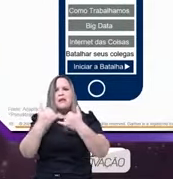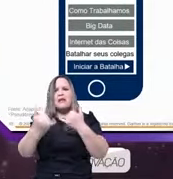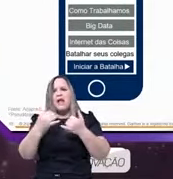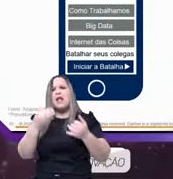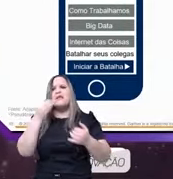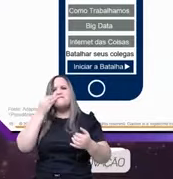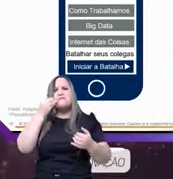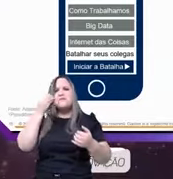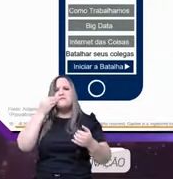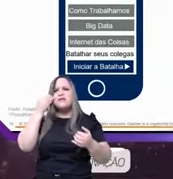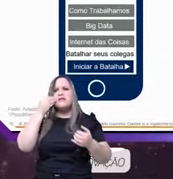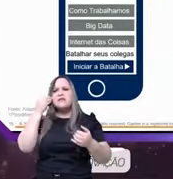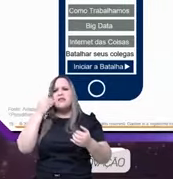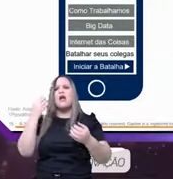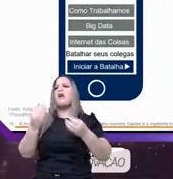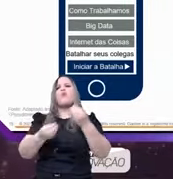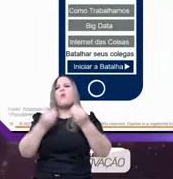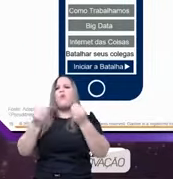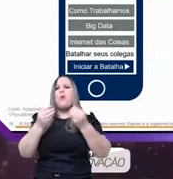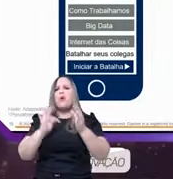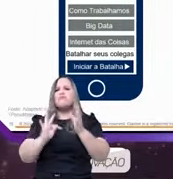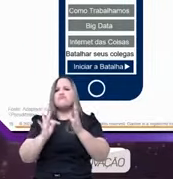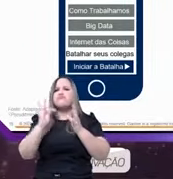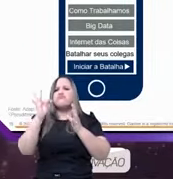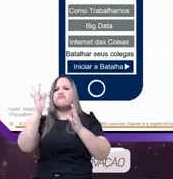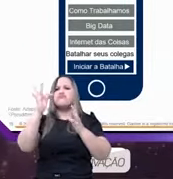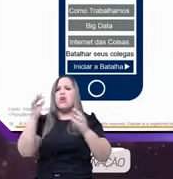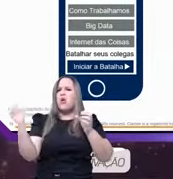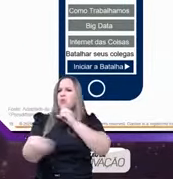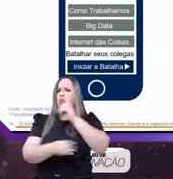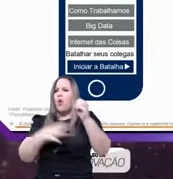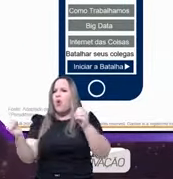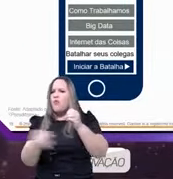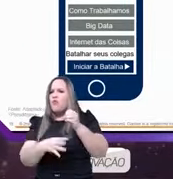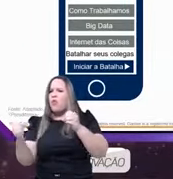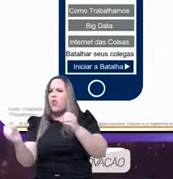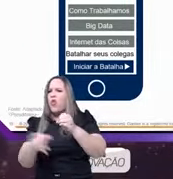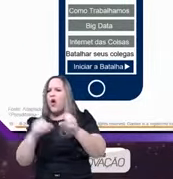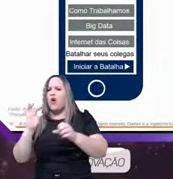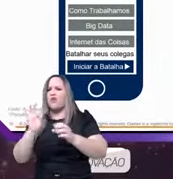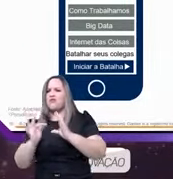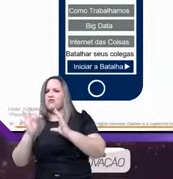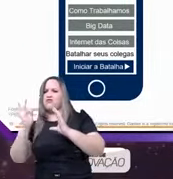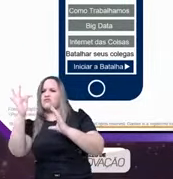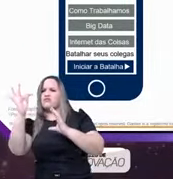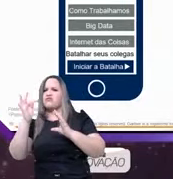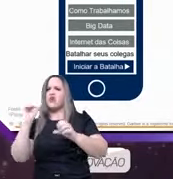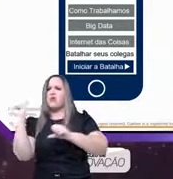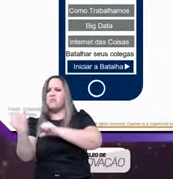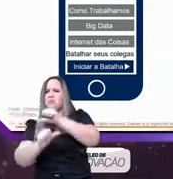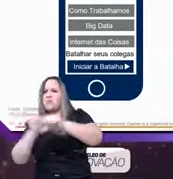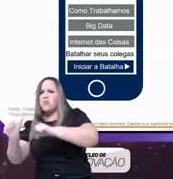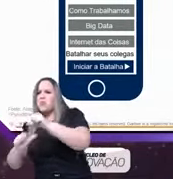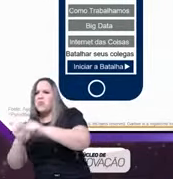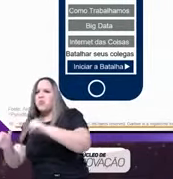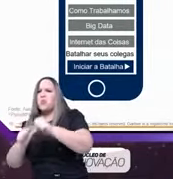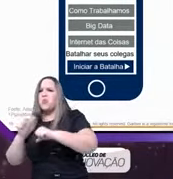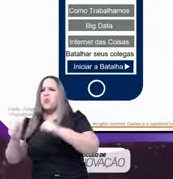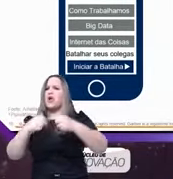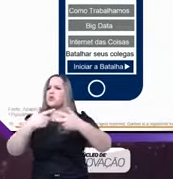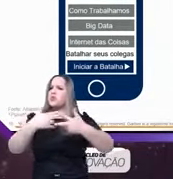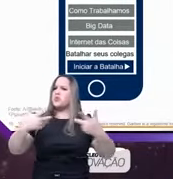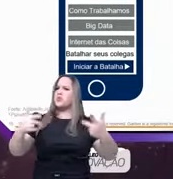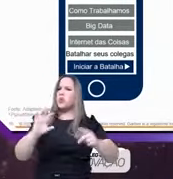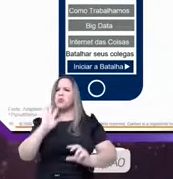experimentação sobre tecnologia, sobre inovação, sobre as coisas que estavam acontecendo no mercado e davam ideias e